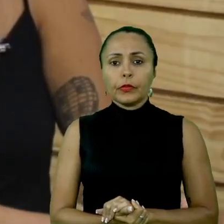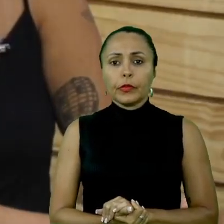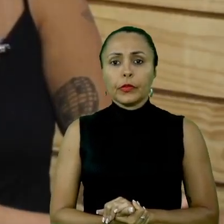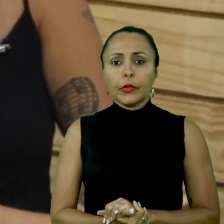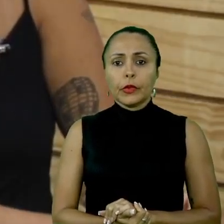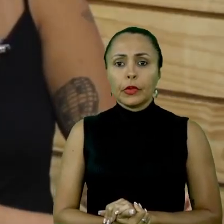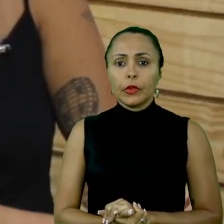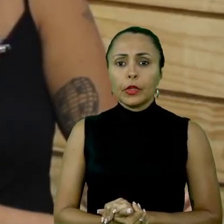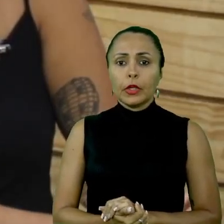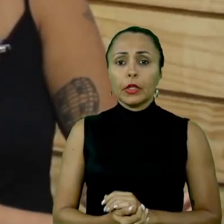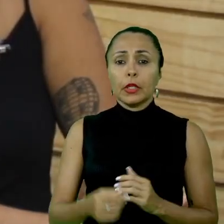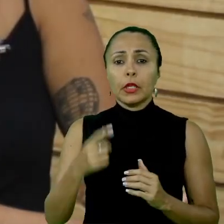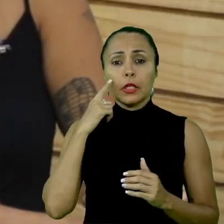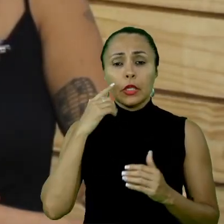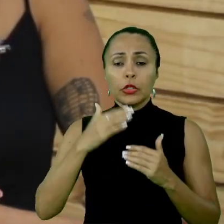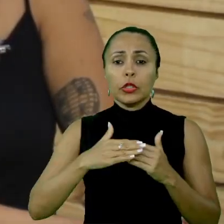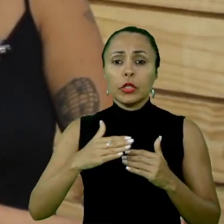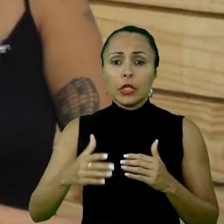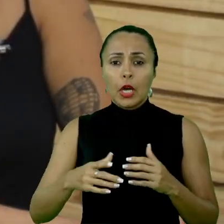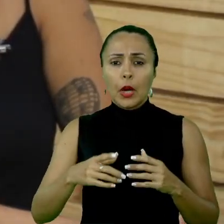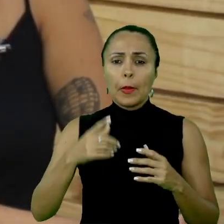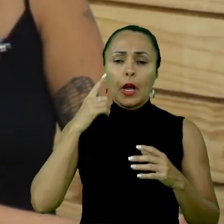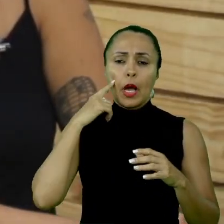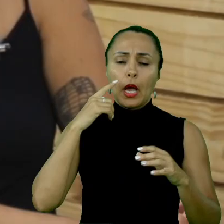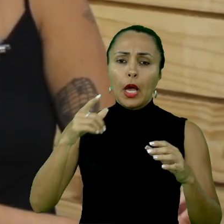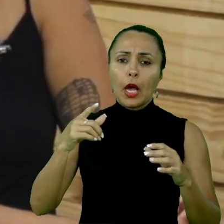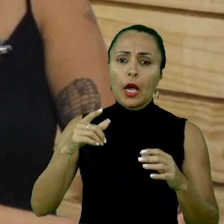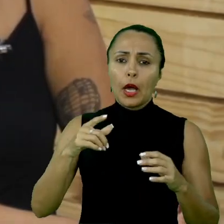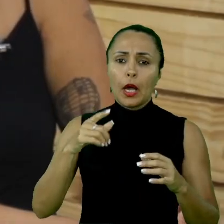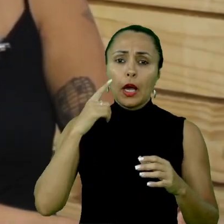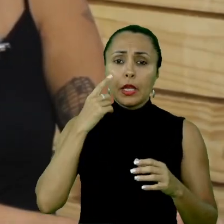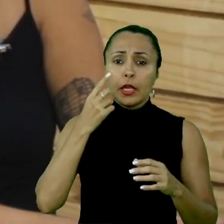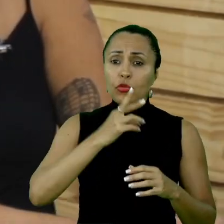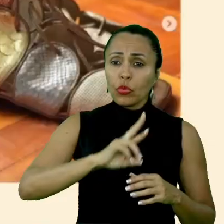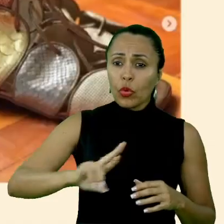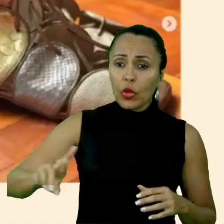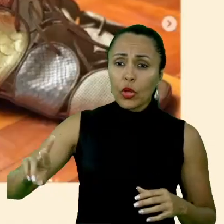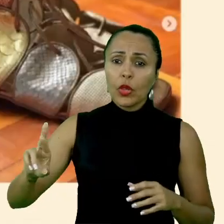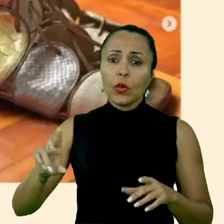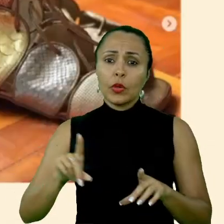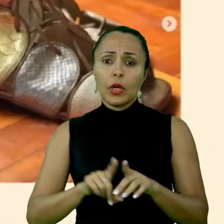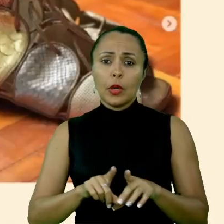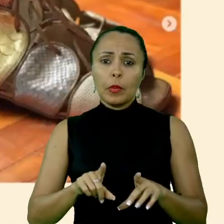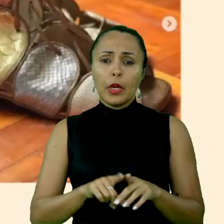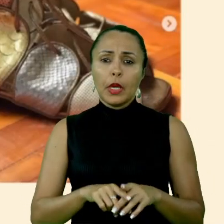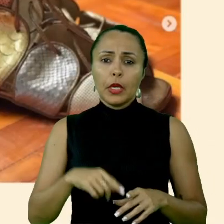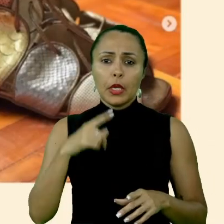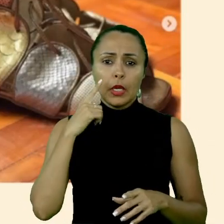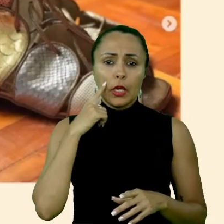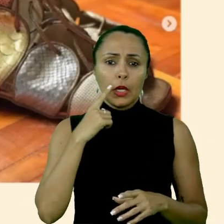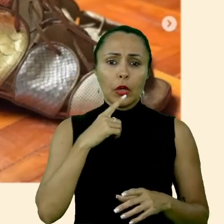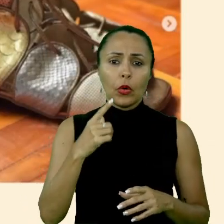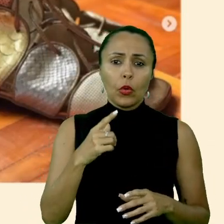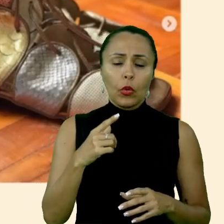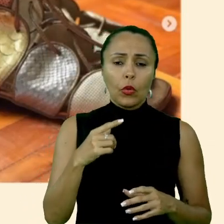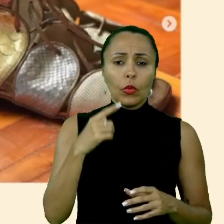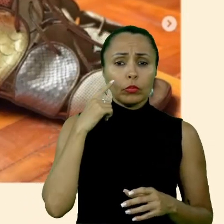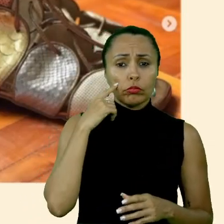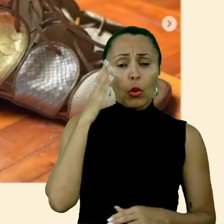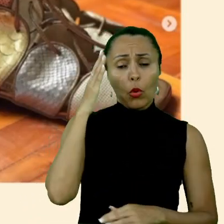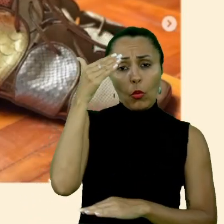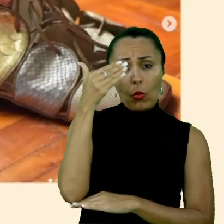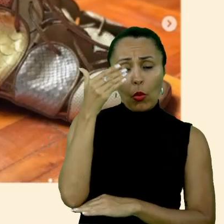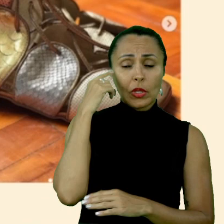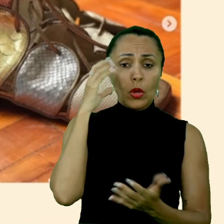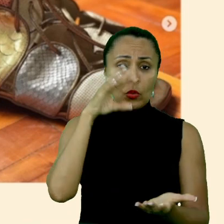Desde estampas, como a Insert para Riachuelo, o Hotel Central, que virou tema, um design